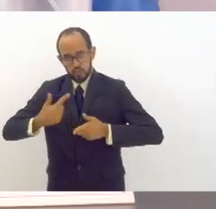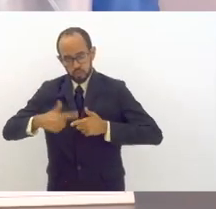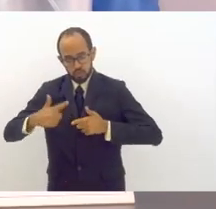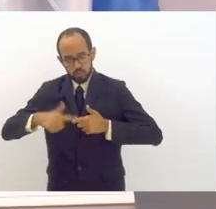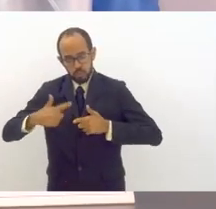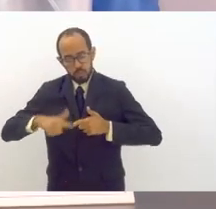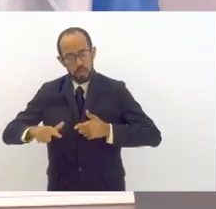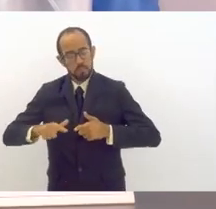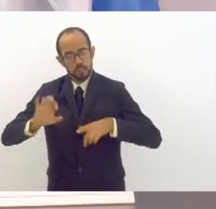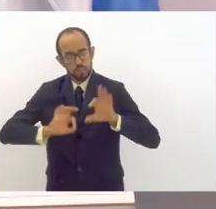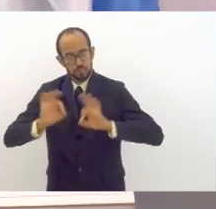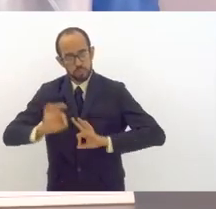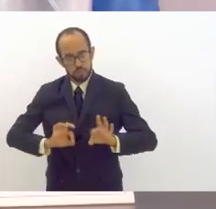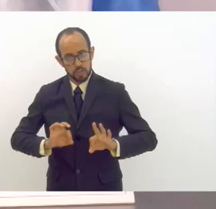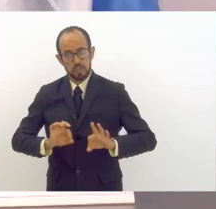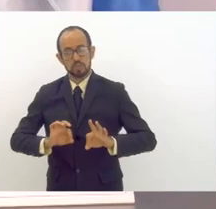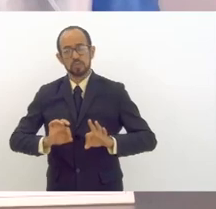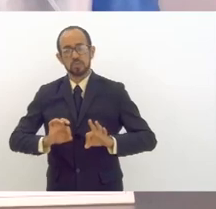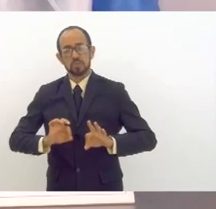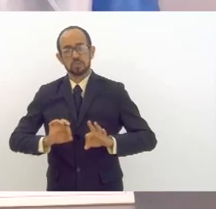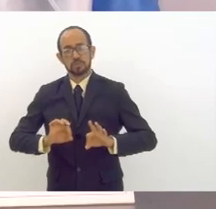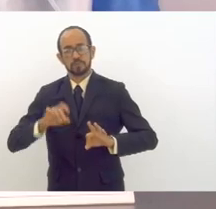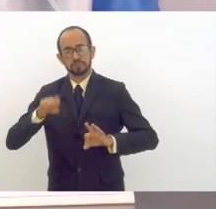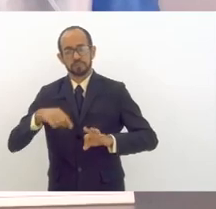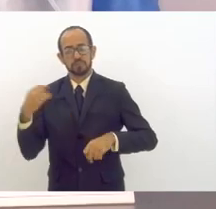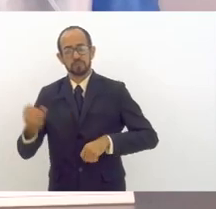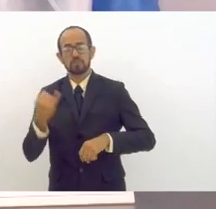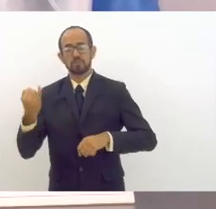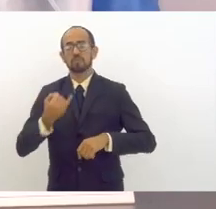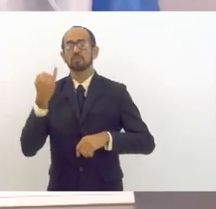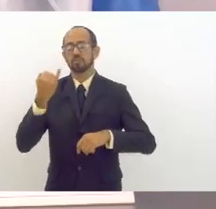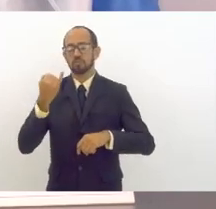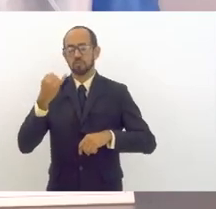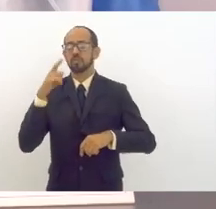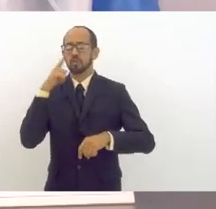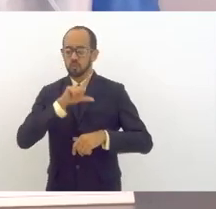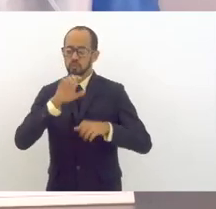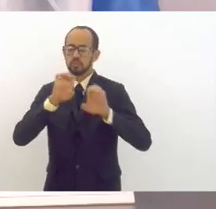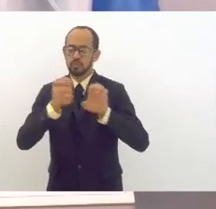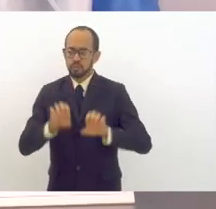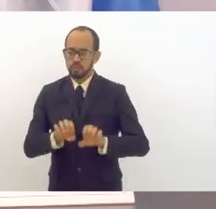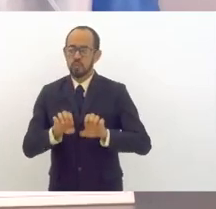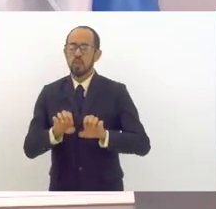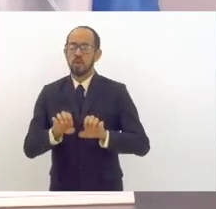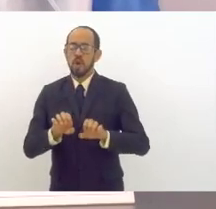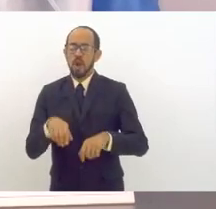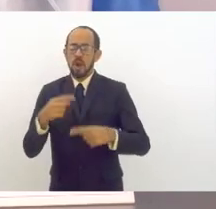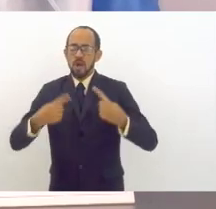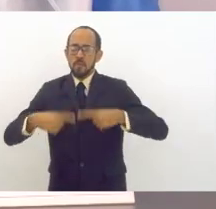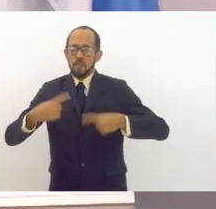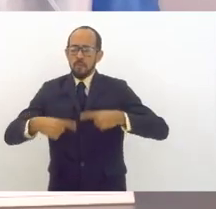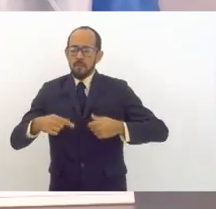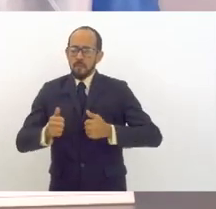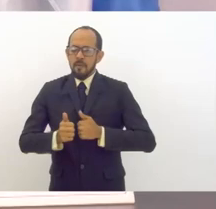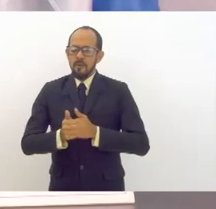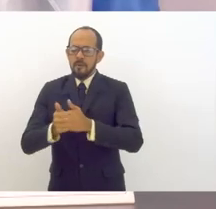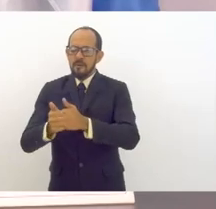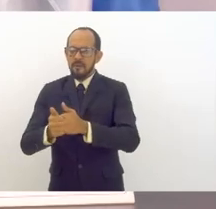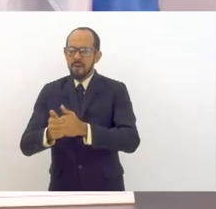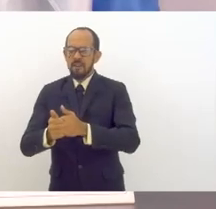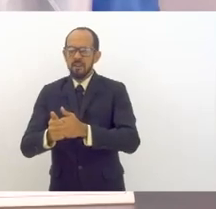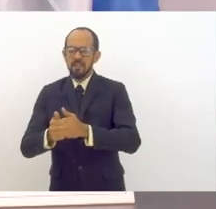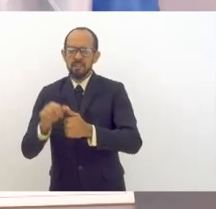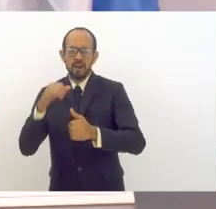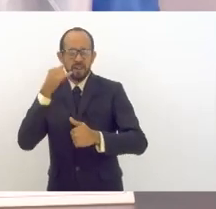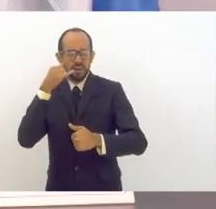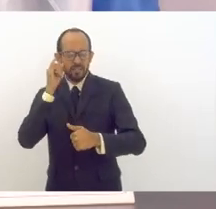vê no projeto, tem sido importante para estruturar uma política de acompanhamento, de combate à evasão, que a